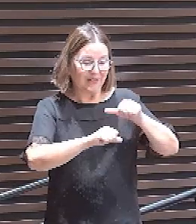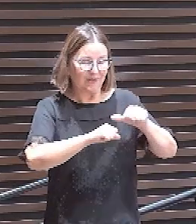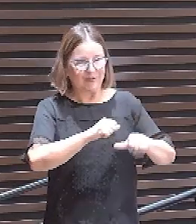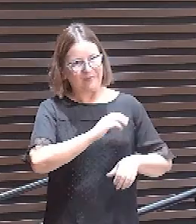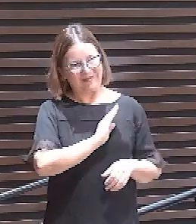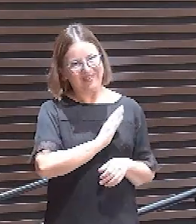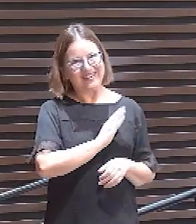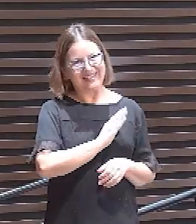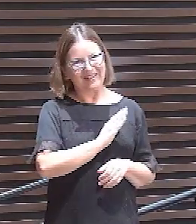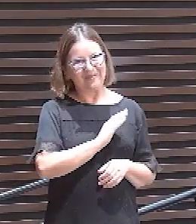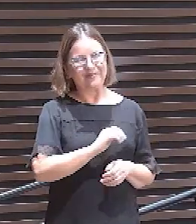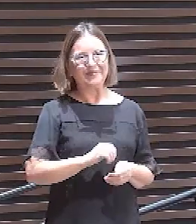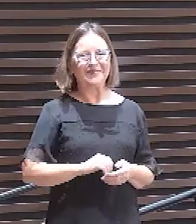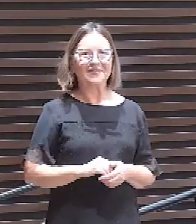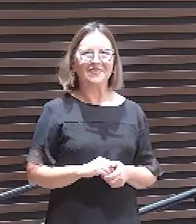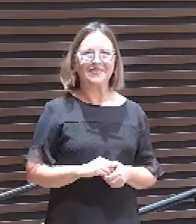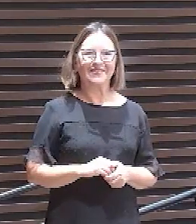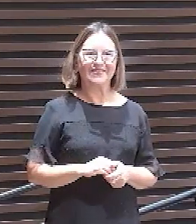coração.